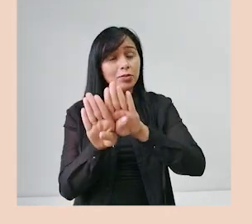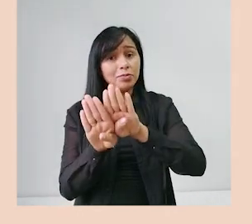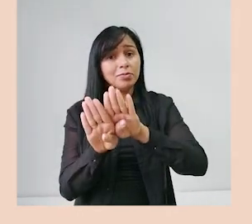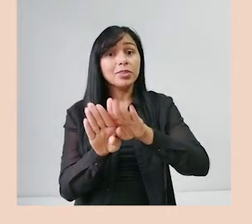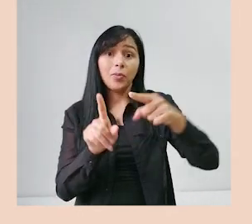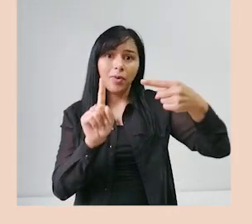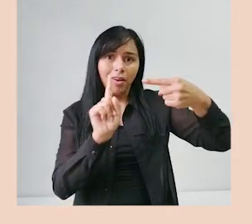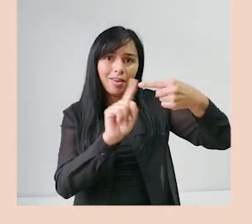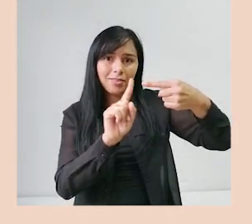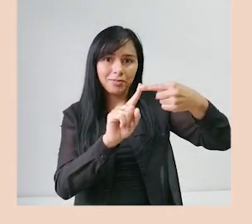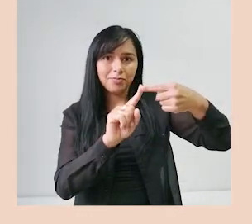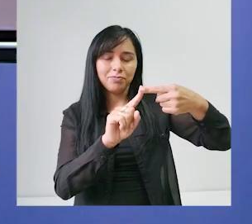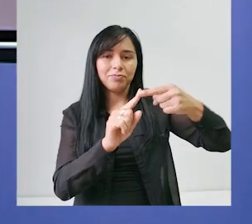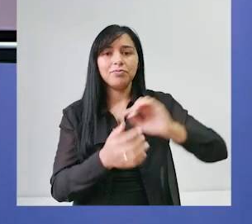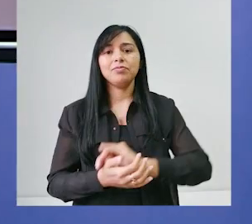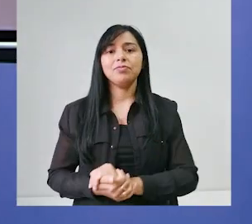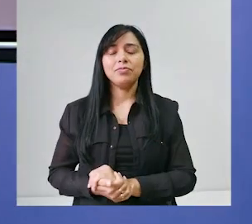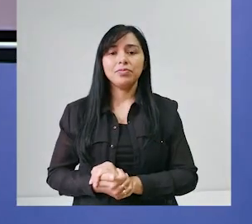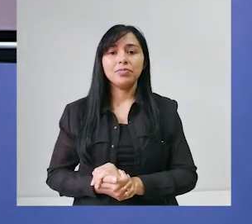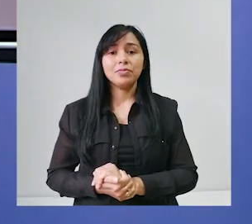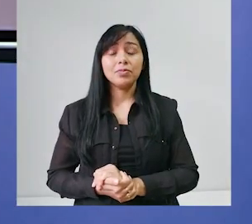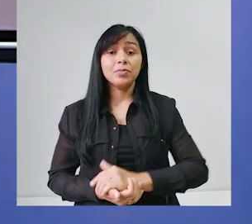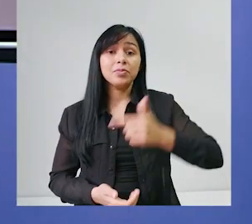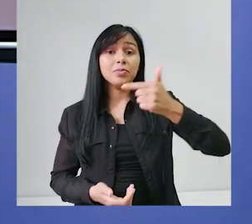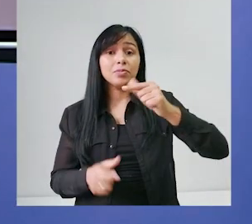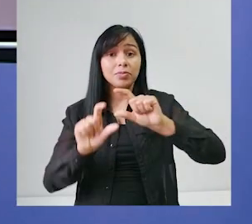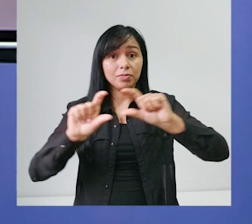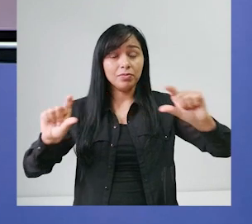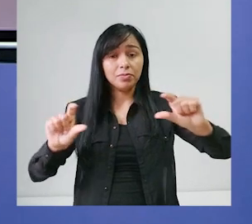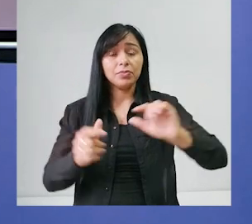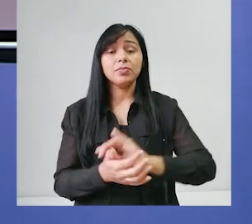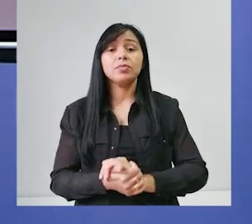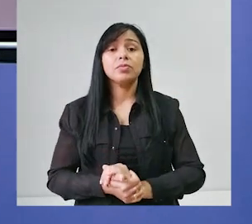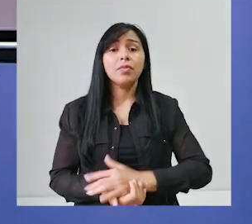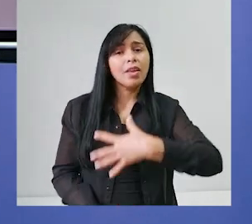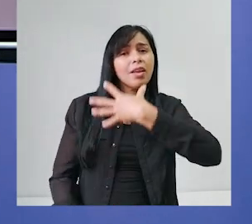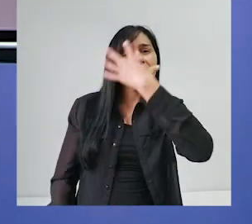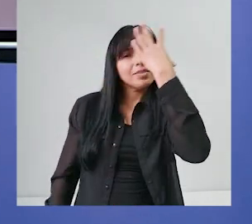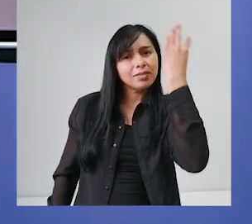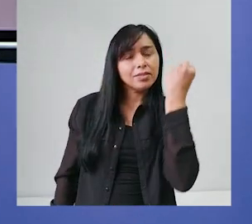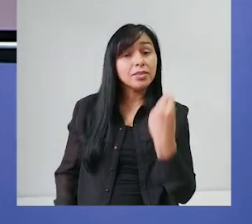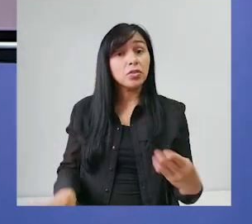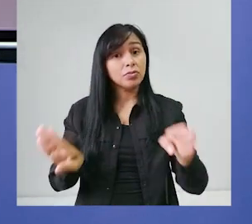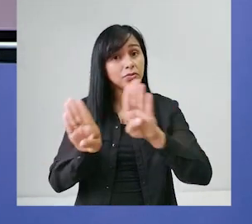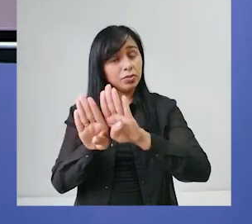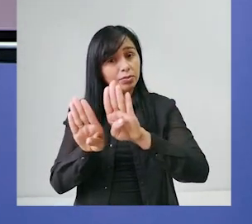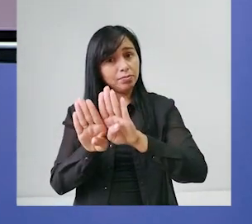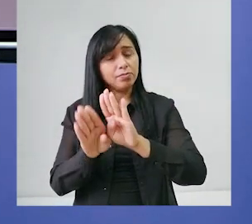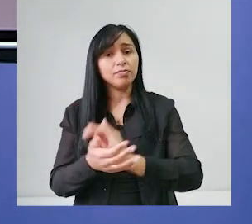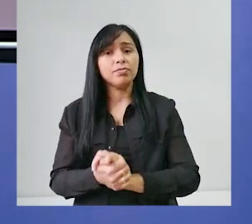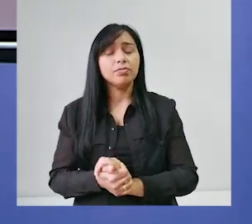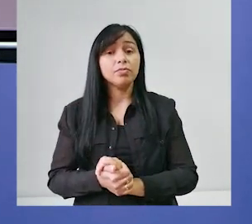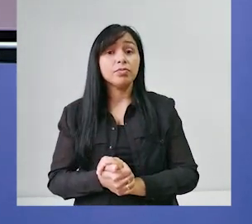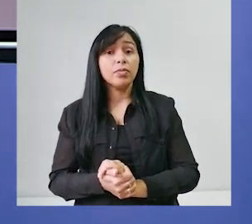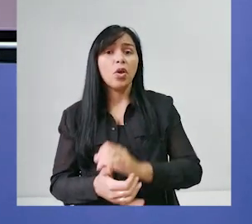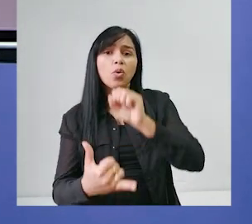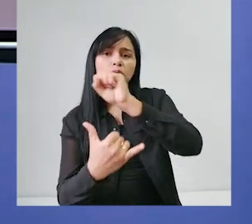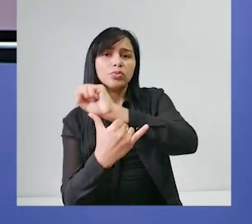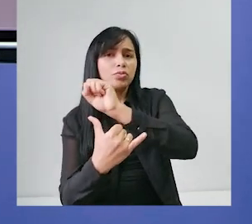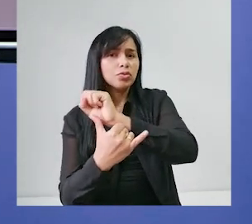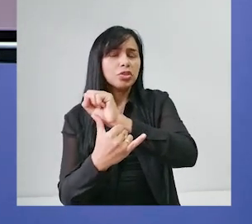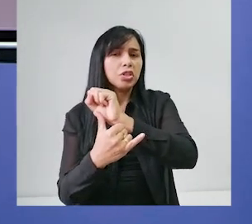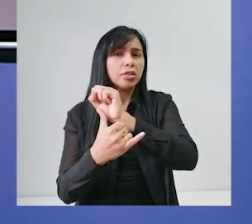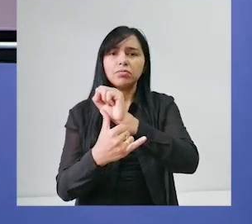a ação desse verbo que foi Rita no segundo exemplo Esqueceram de fechar a porta temos um